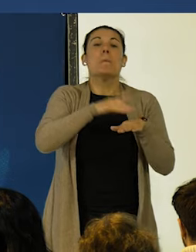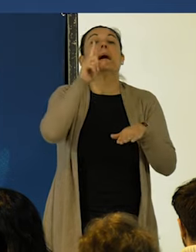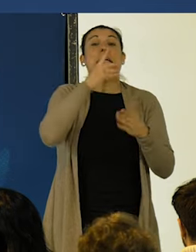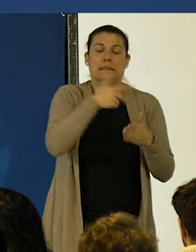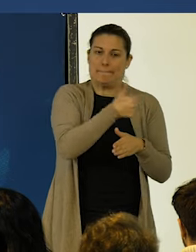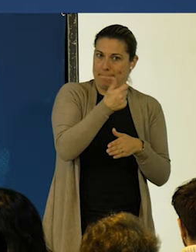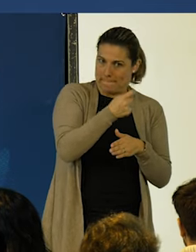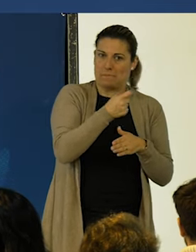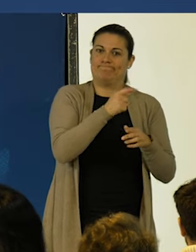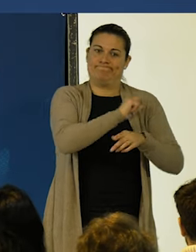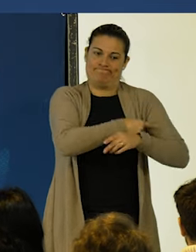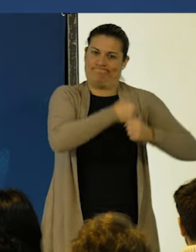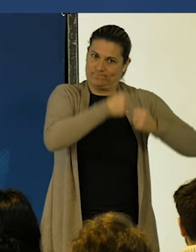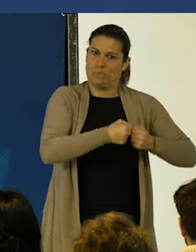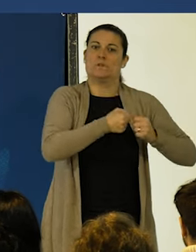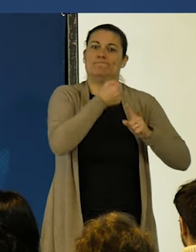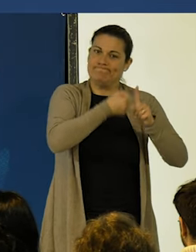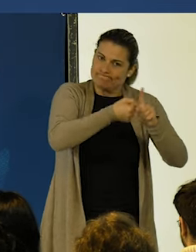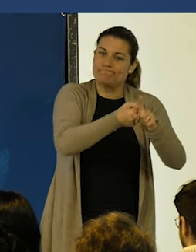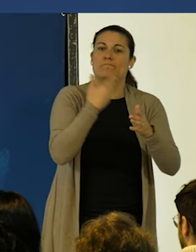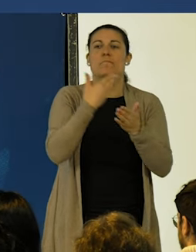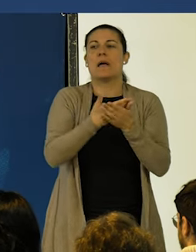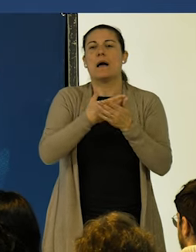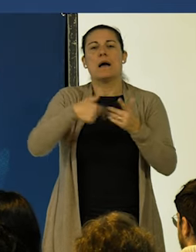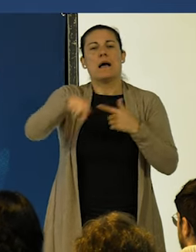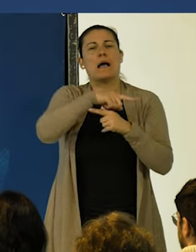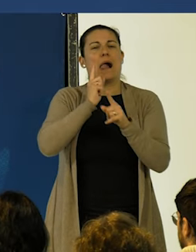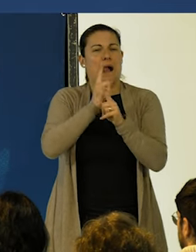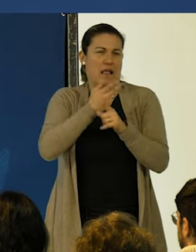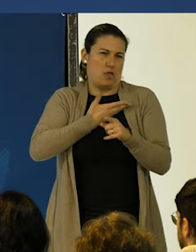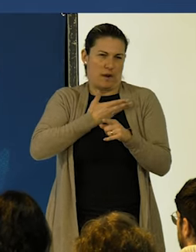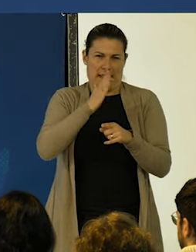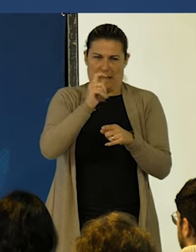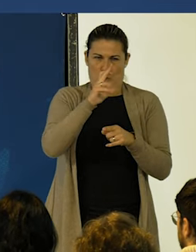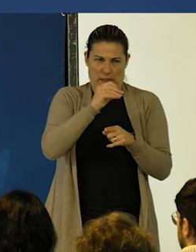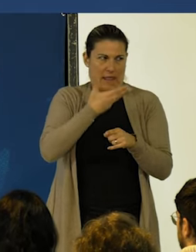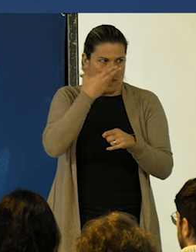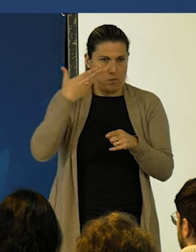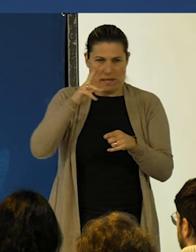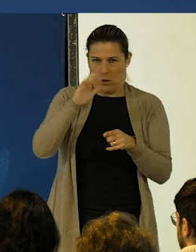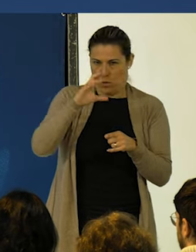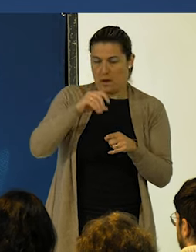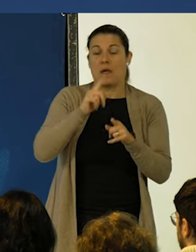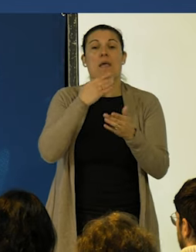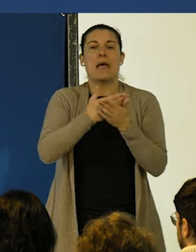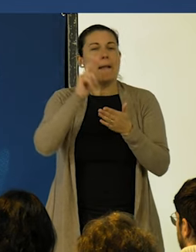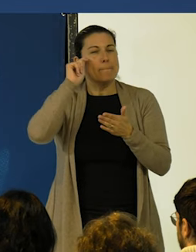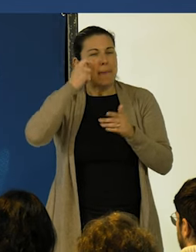Esquerda que contribuiu para que Portugal ultrapassasse uma epidemia de heroína que destruía a vida e o